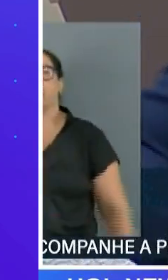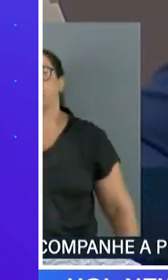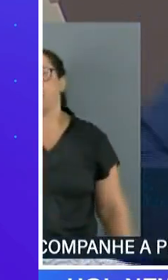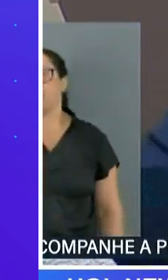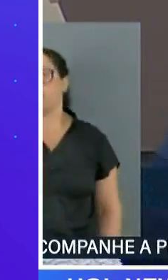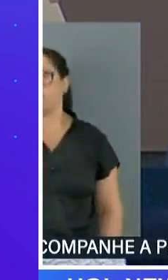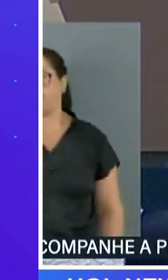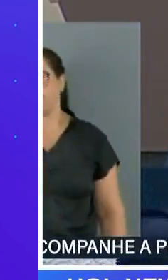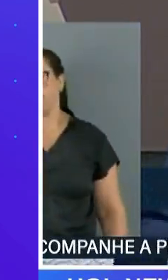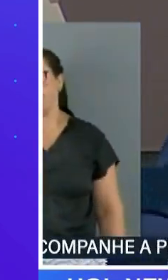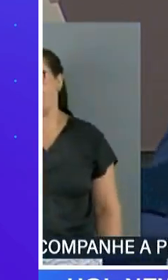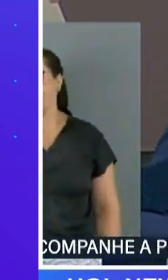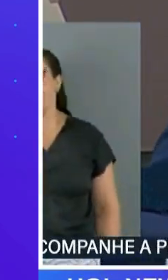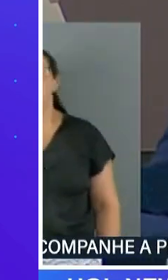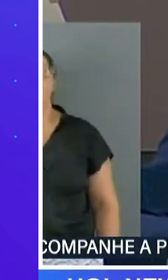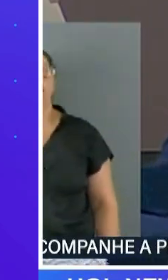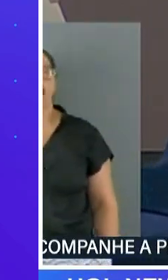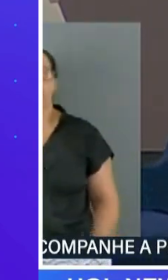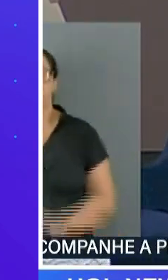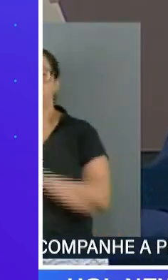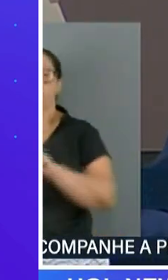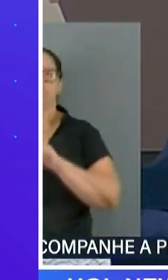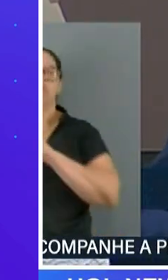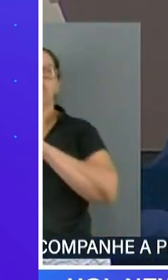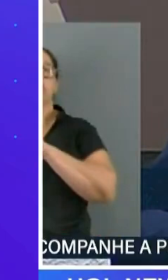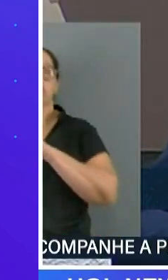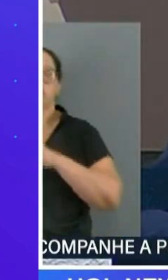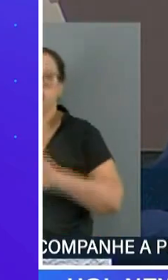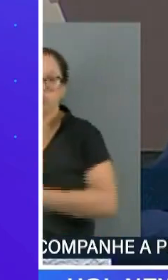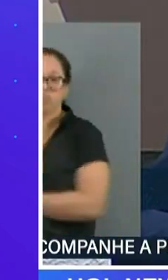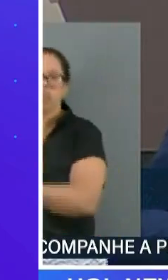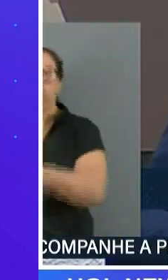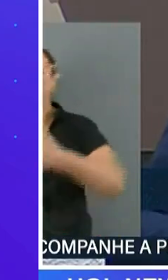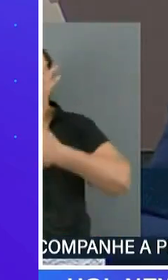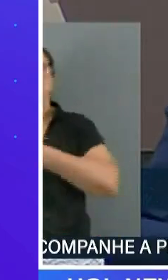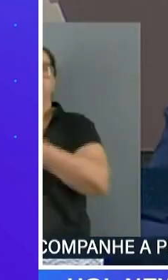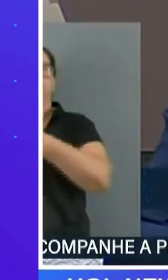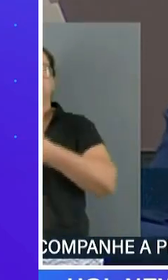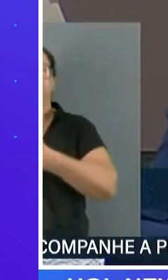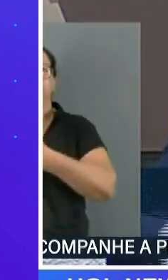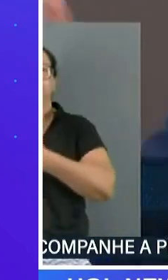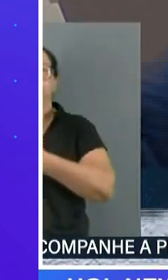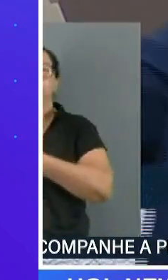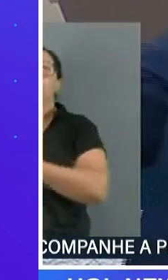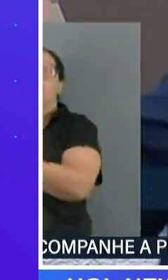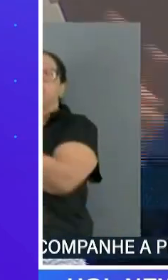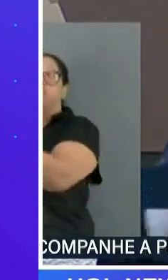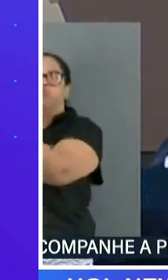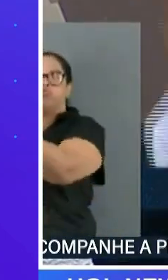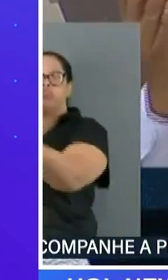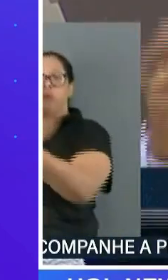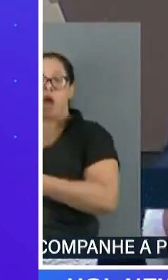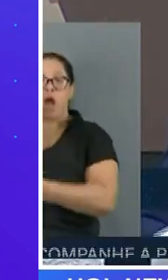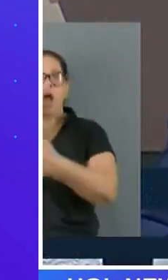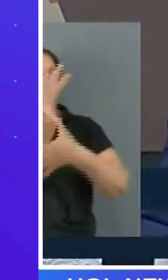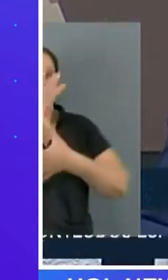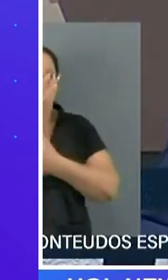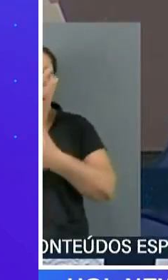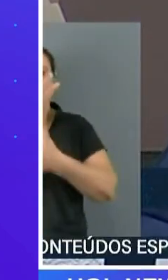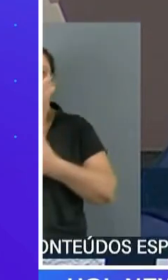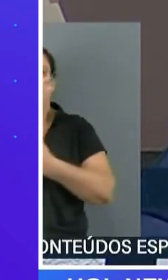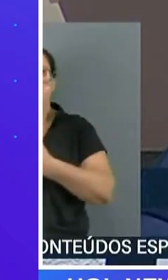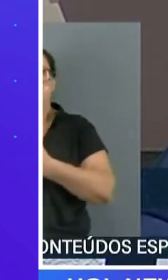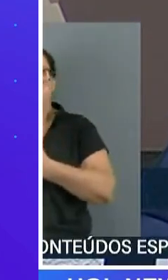campanha partidária todo mundo conhece o posicionamento político dele então no começo da Sabatina a gente viu uma grande